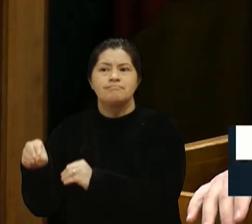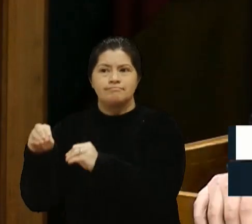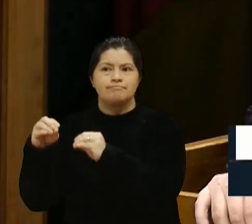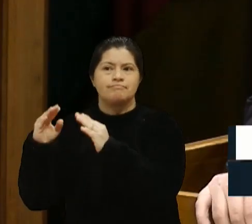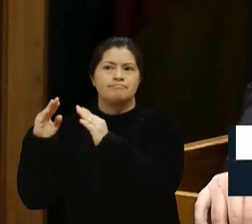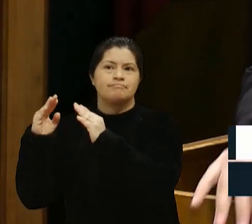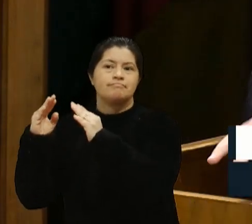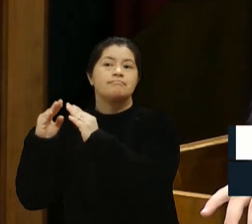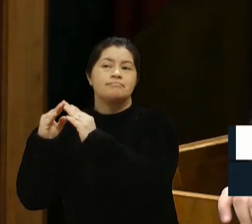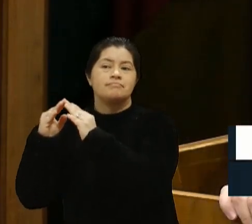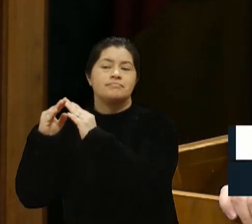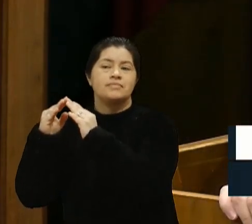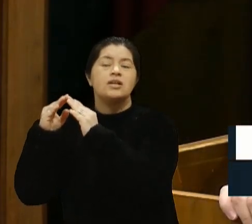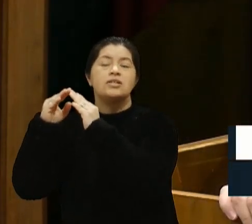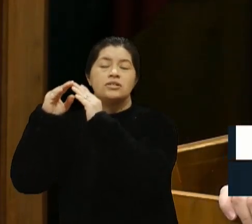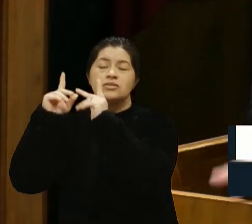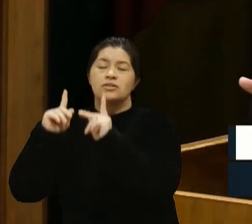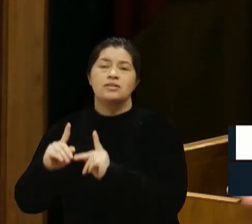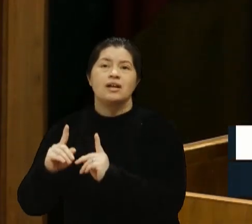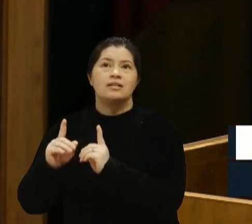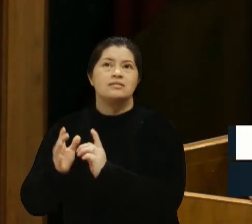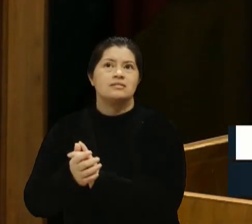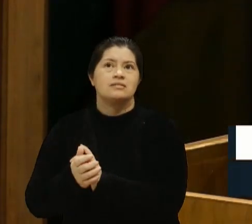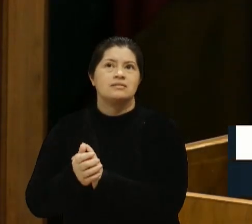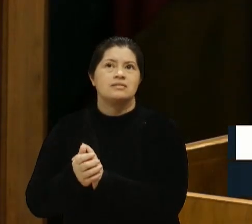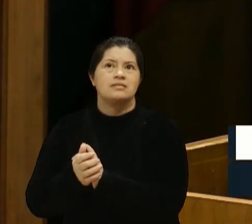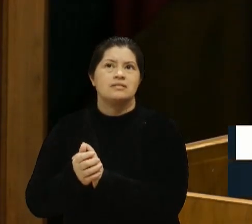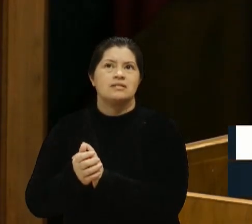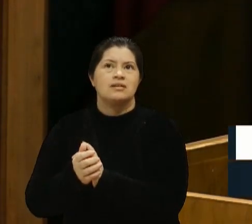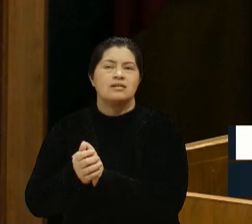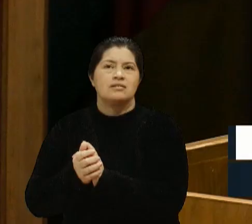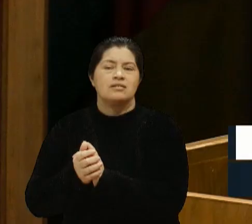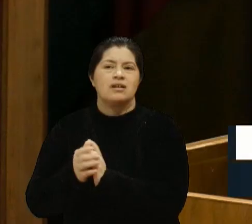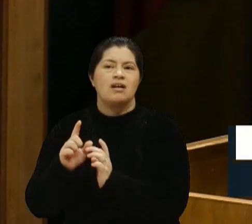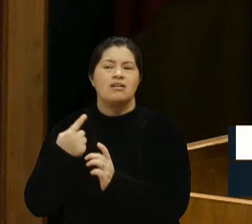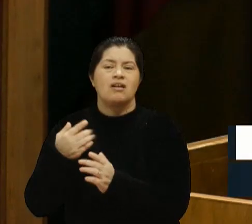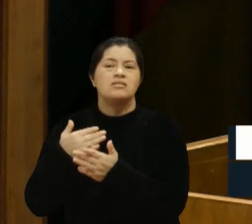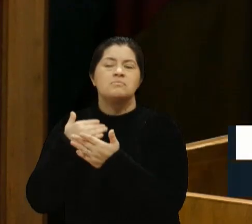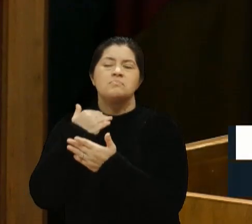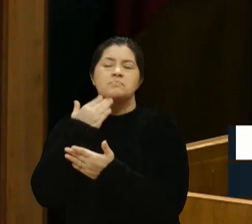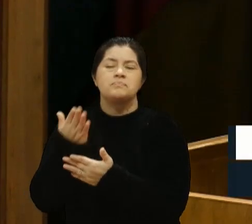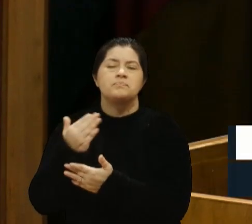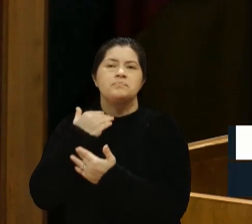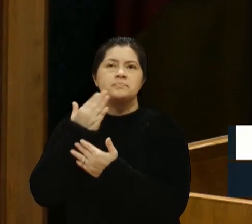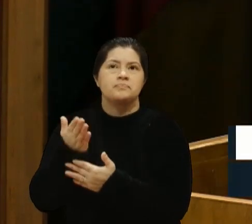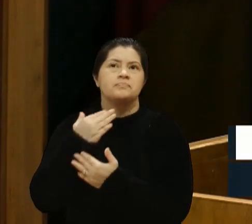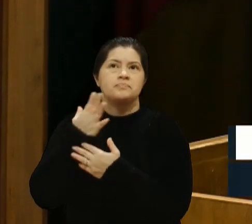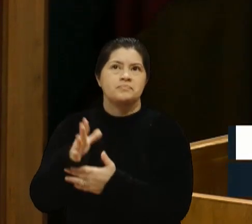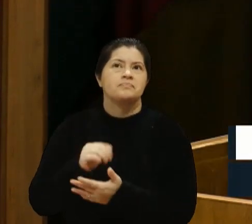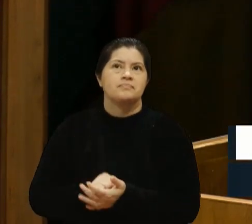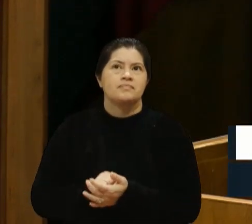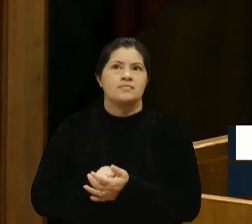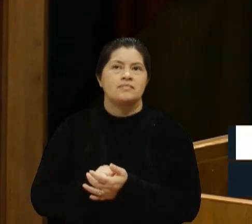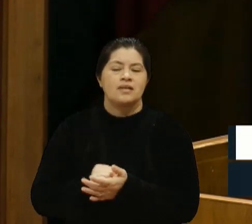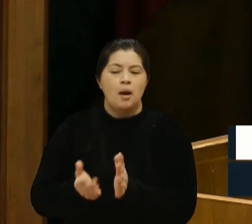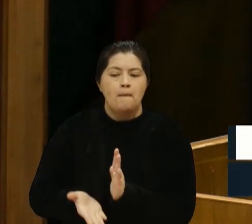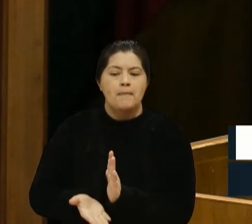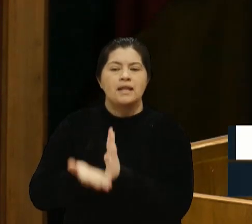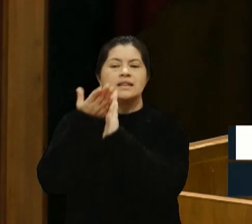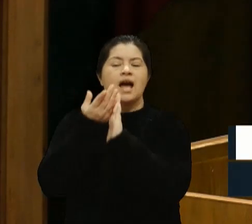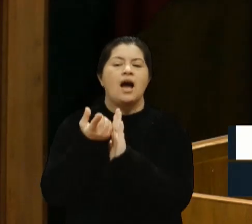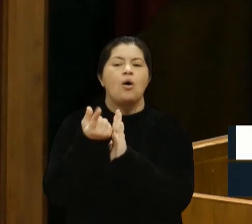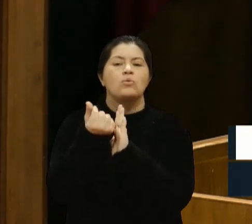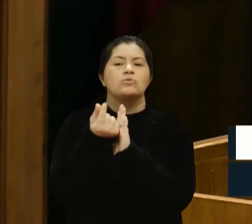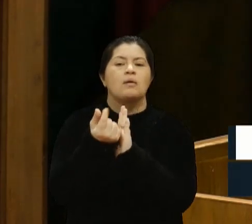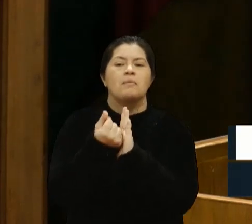condição de dignidade. Me perdoe, Mauro, nós vamos ficar enxugando gelo. Vai aumentar o orçamento cada dia mais e não vai se resolver o